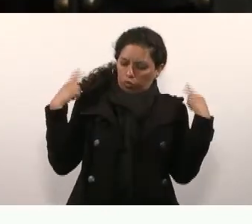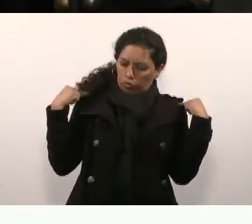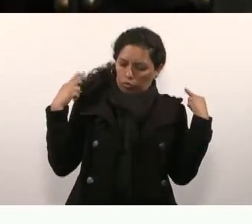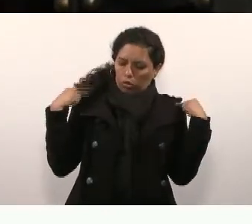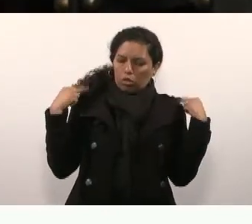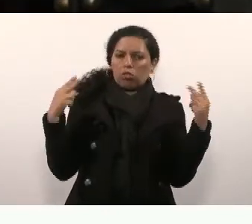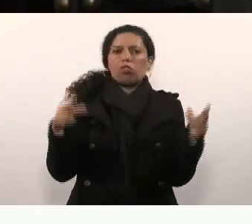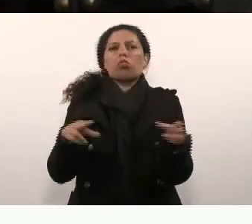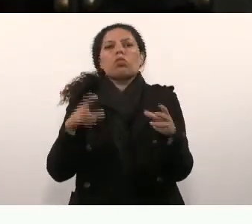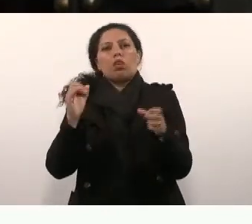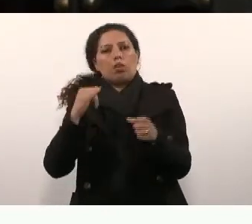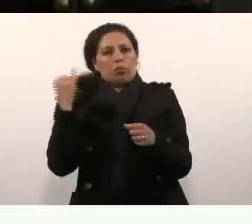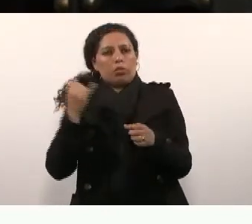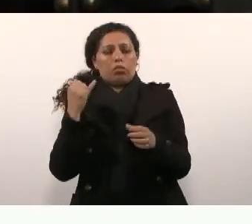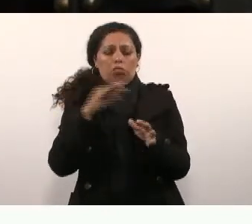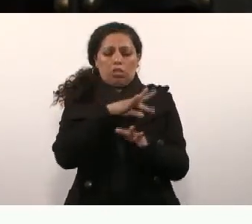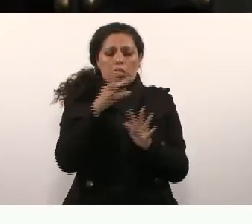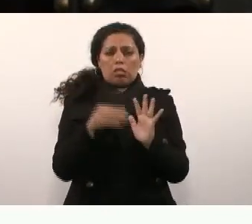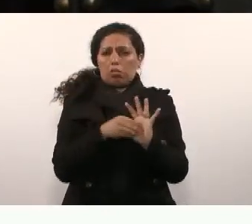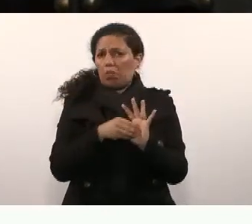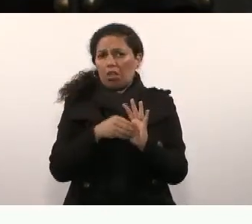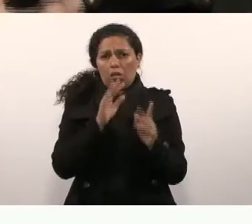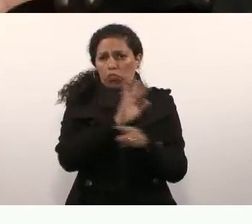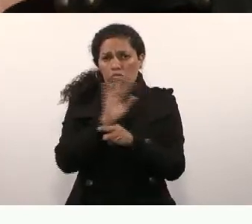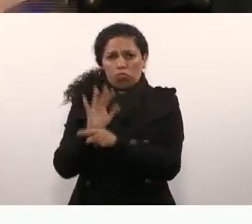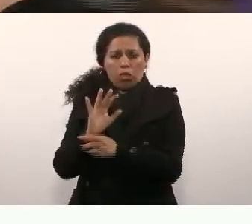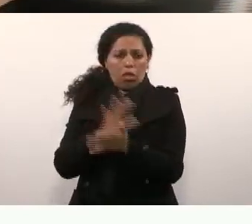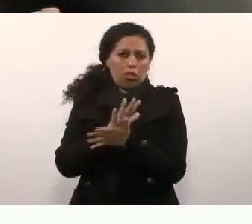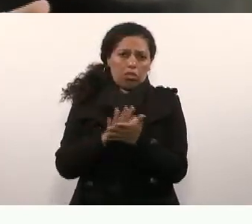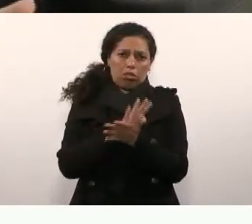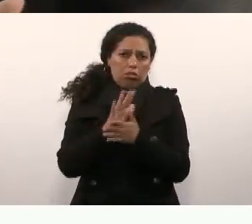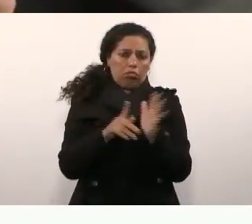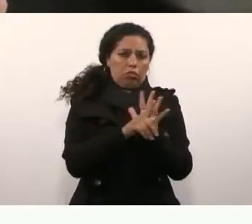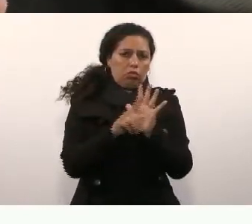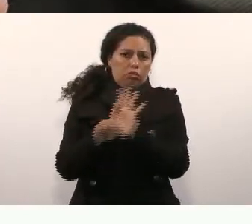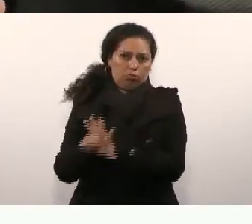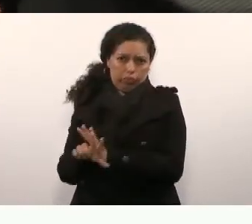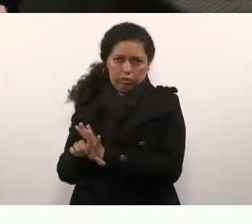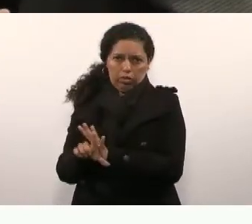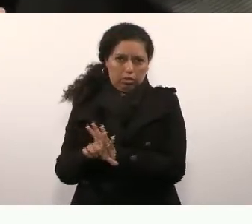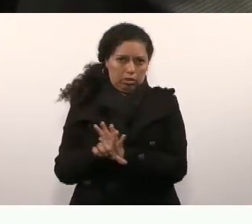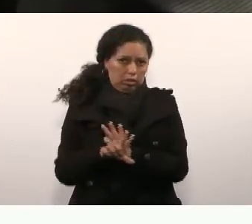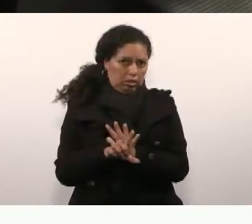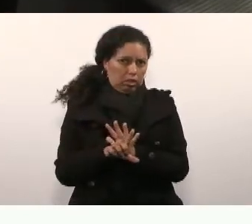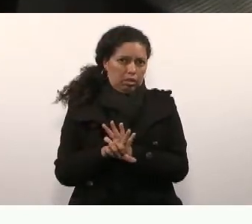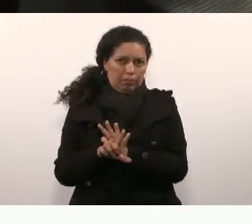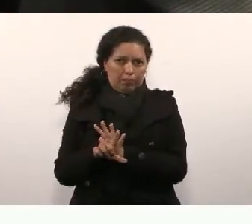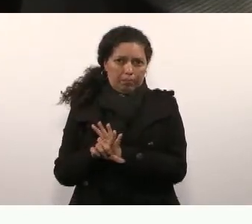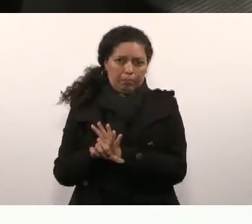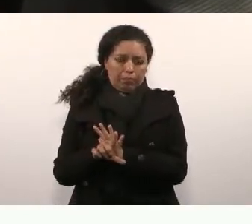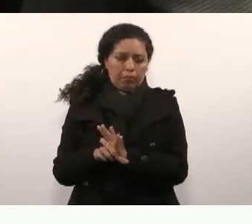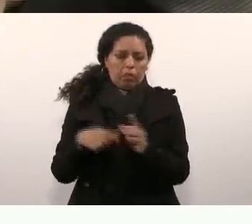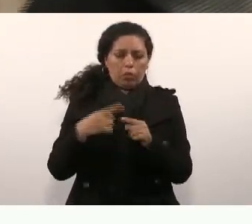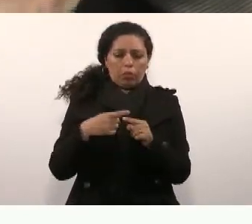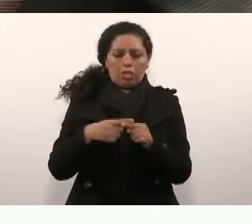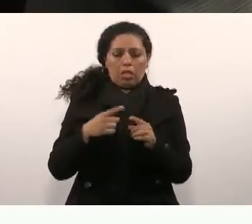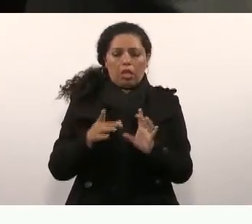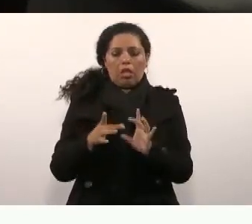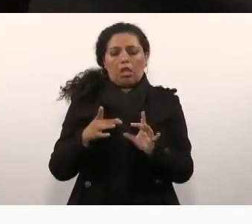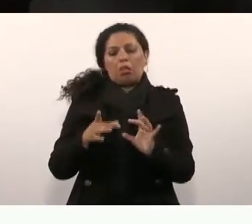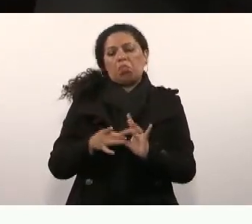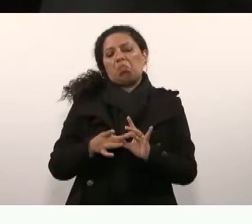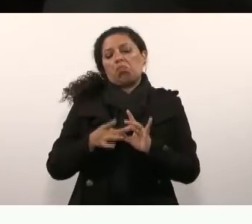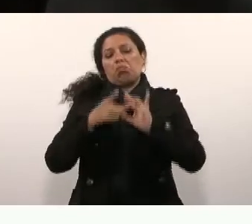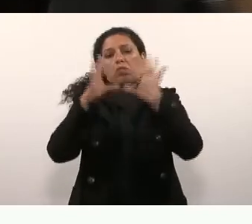ambas emendas basicamente esvaziam o projeto, tornando ele facultativo, tanto no seu ato verbo, disso é algo